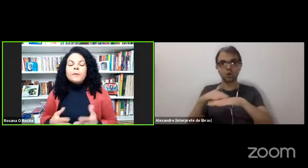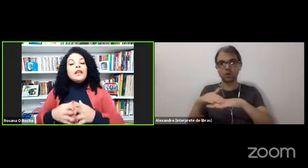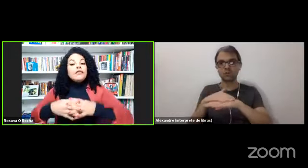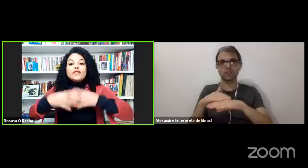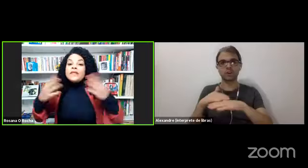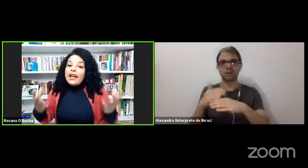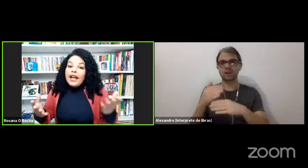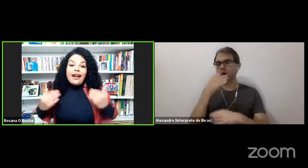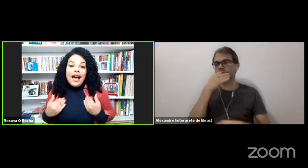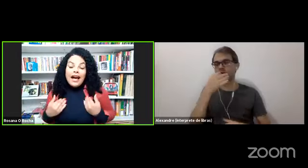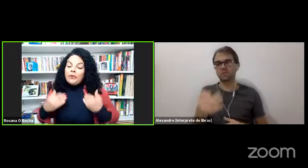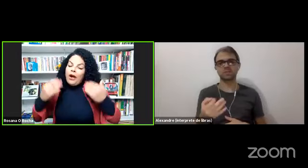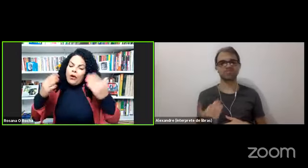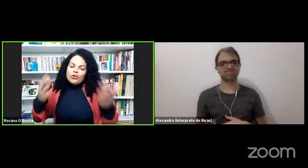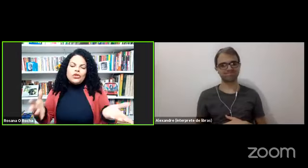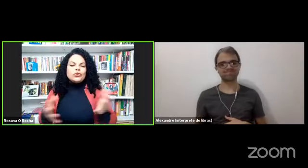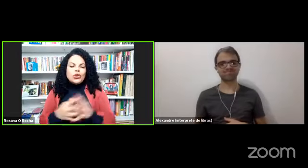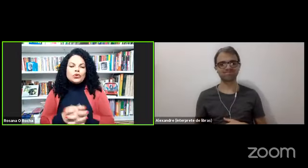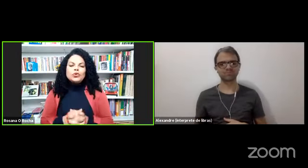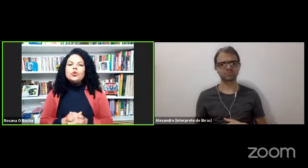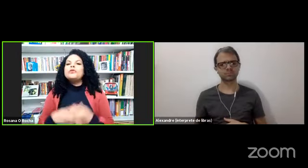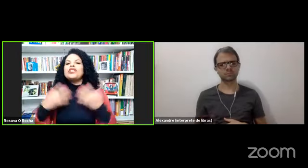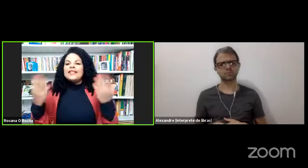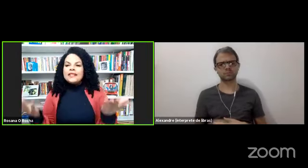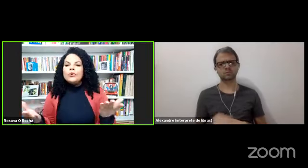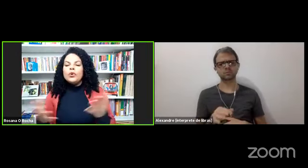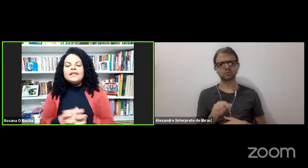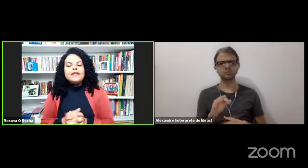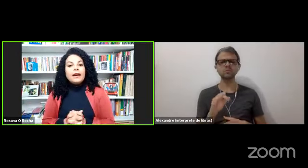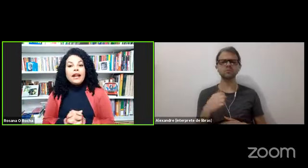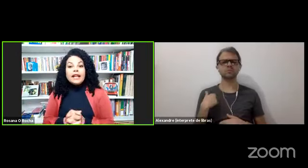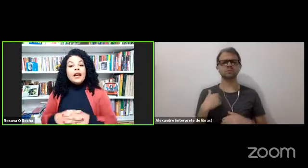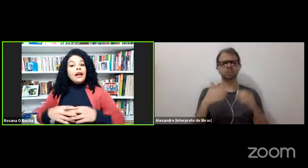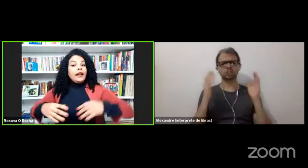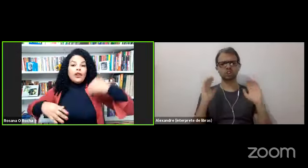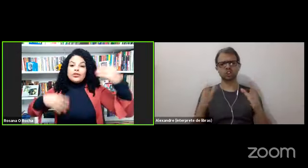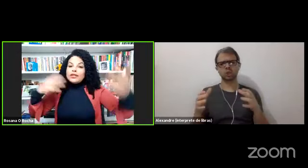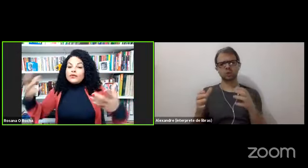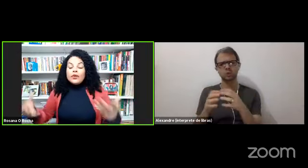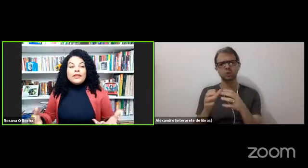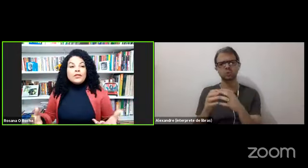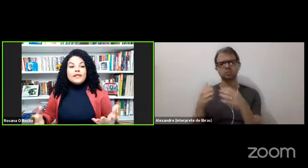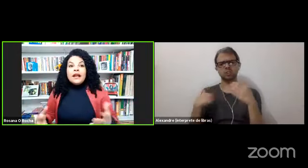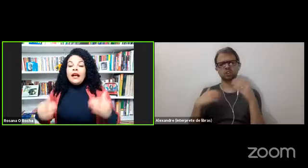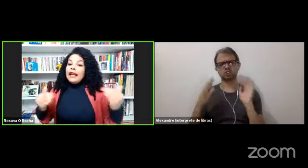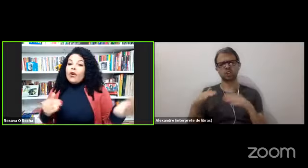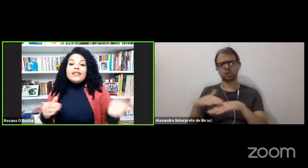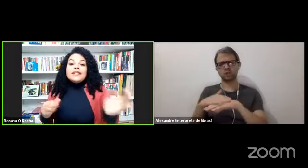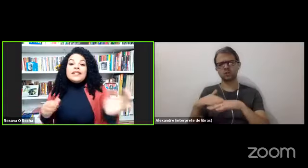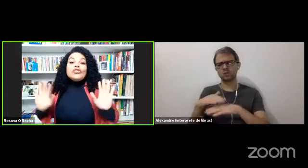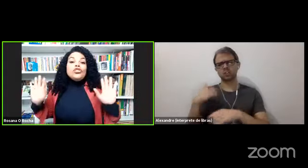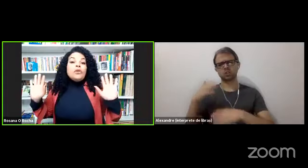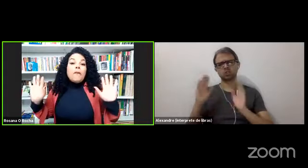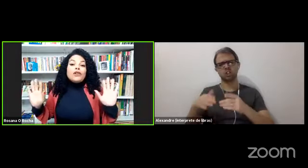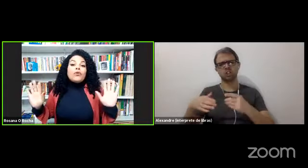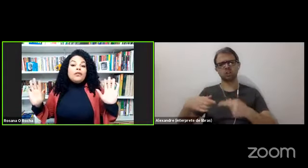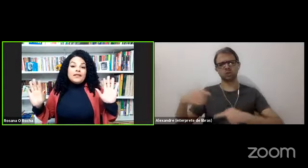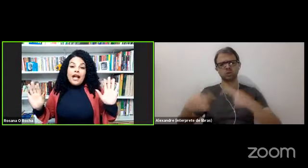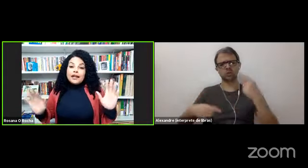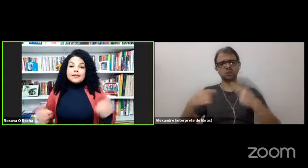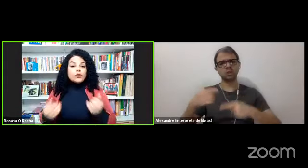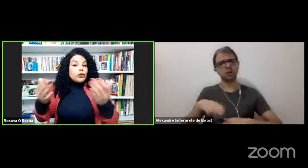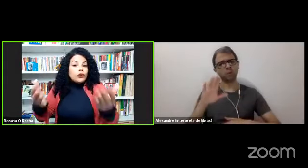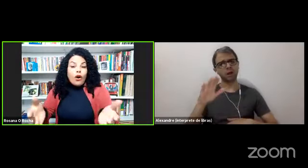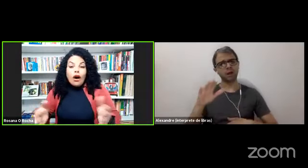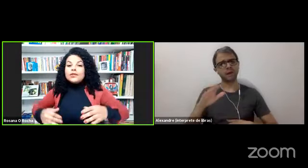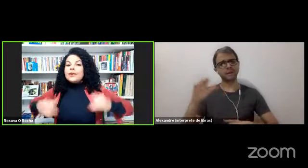pontuar. Você, é claro, eu digo nos nossos grupos, nas nossas reuniões semanais, né, nas nossas formações, tem coisas que a gente não pode